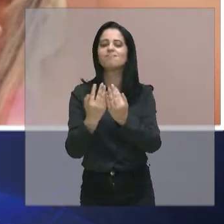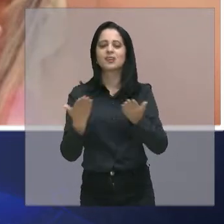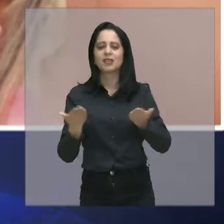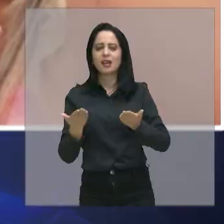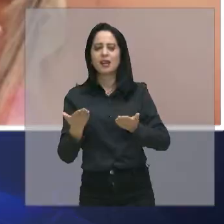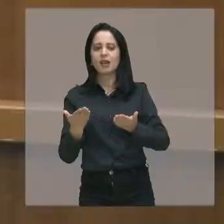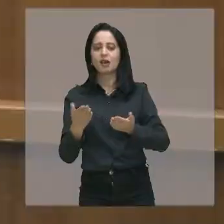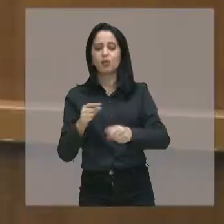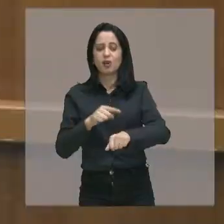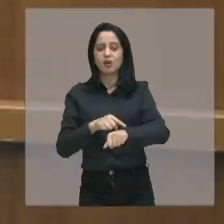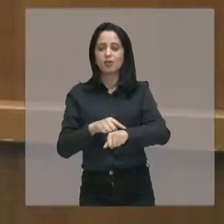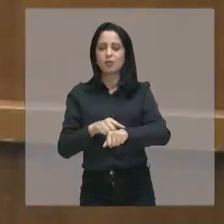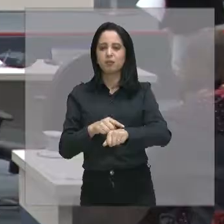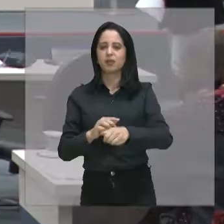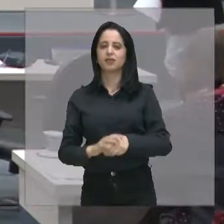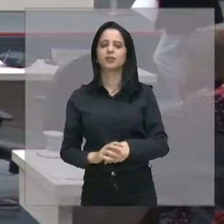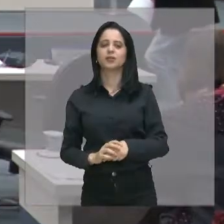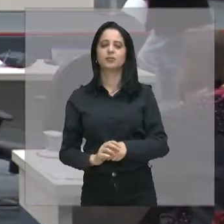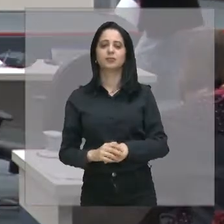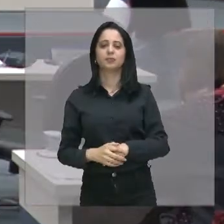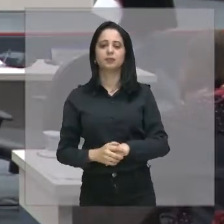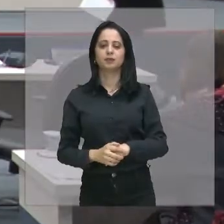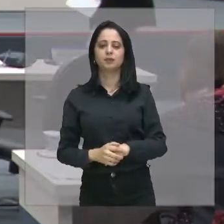se encontra com o Senhor.